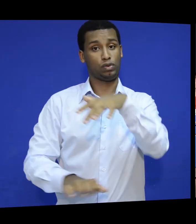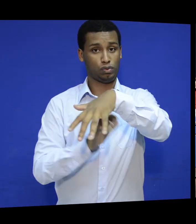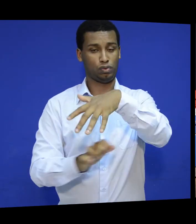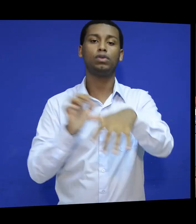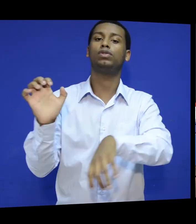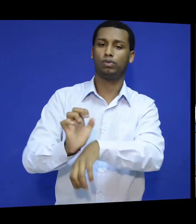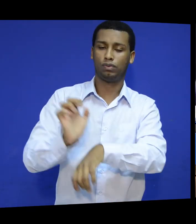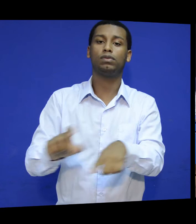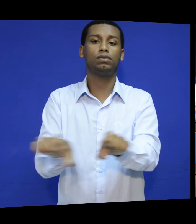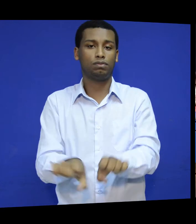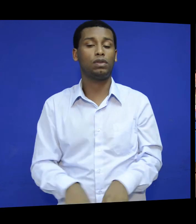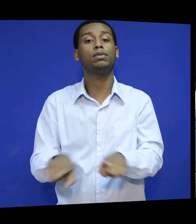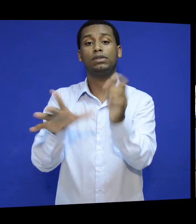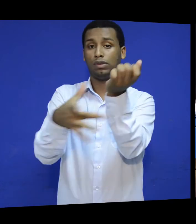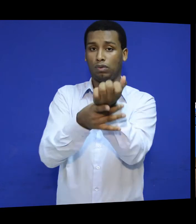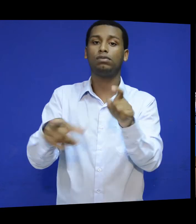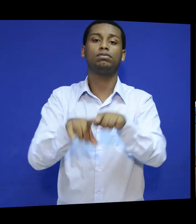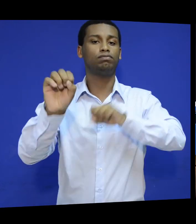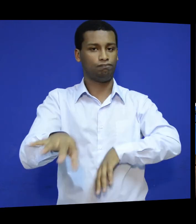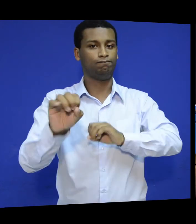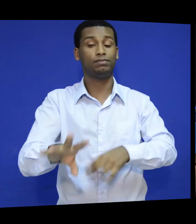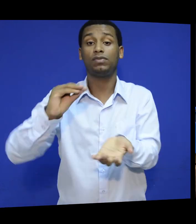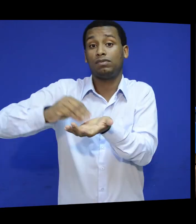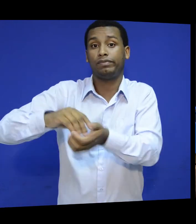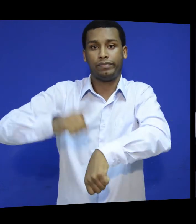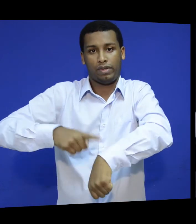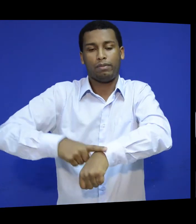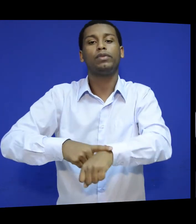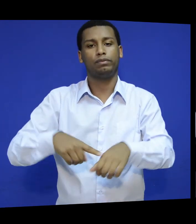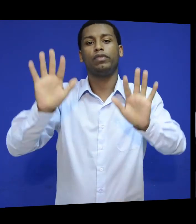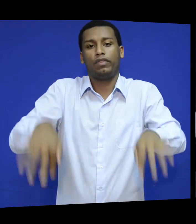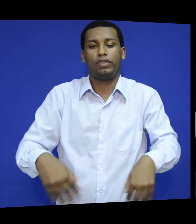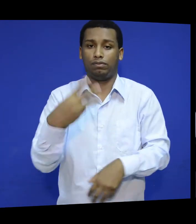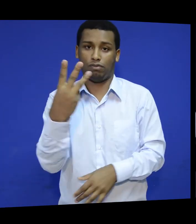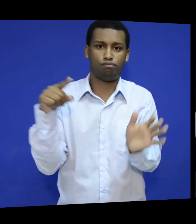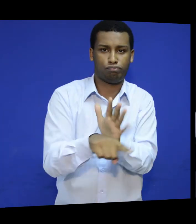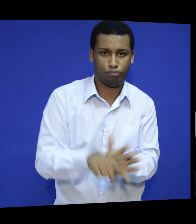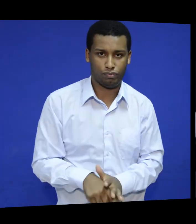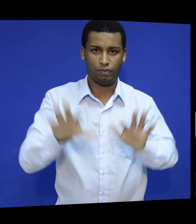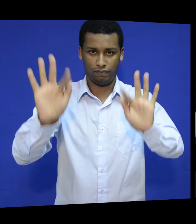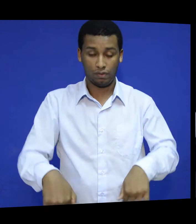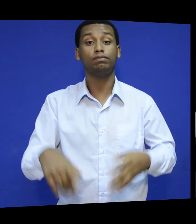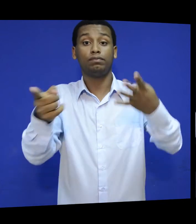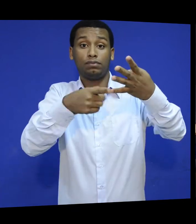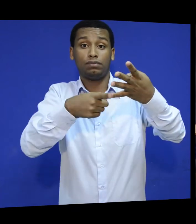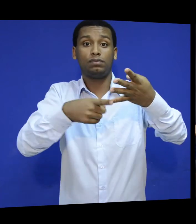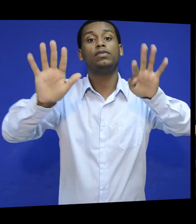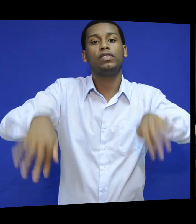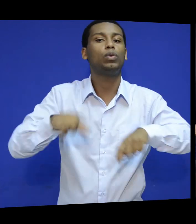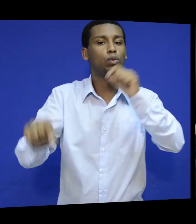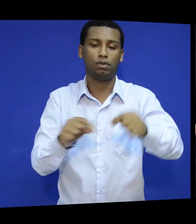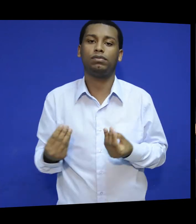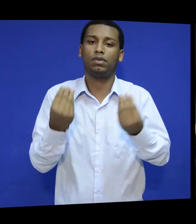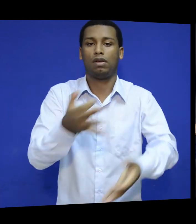desenvolvimento econômico, infraestrutura e mobilidade, segurança e educação. Por falta de tempo, foram realizadas 3 rodadas.